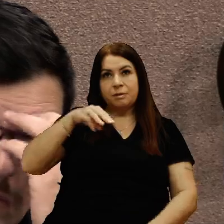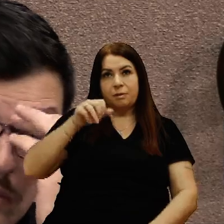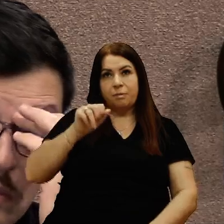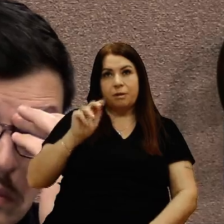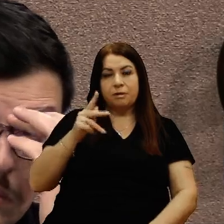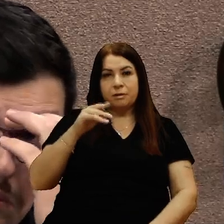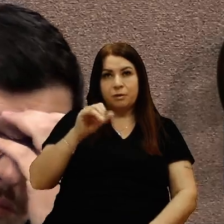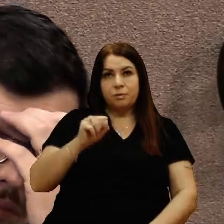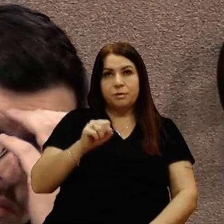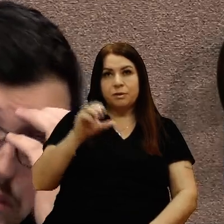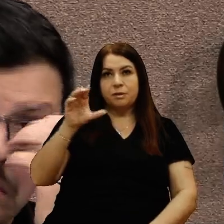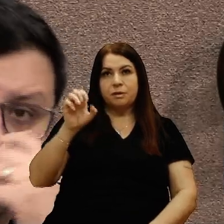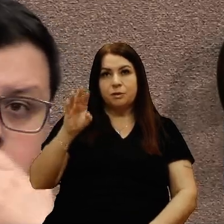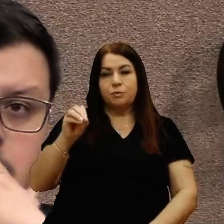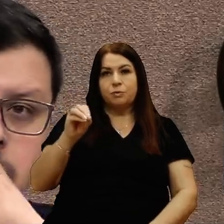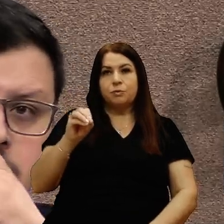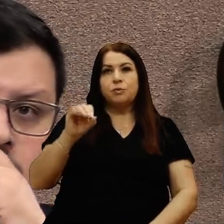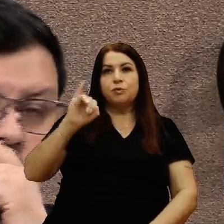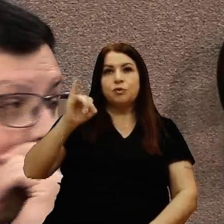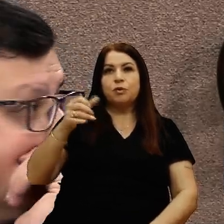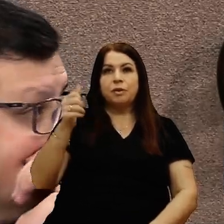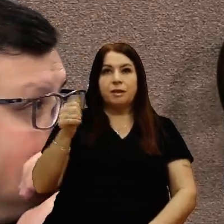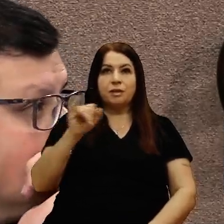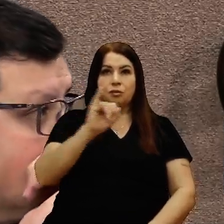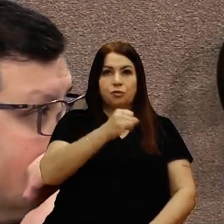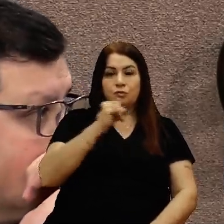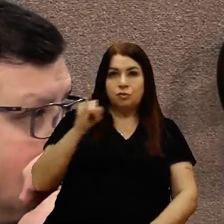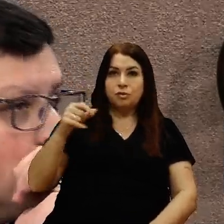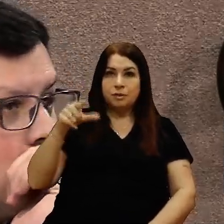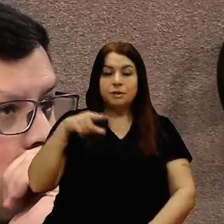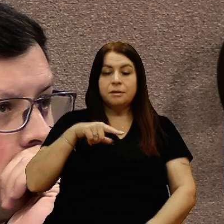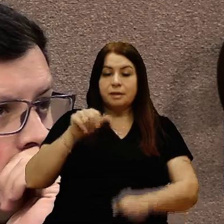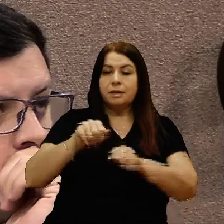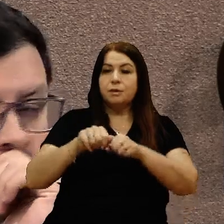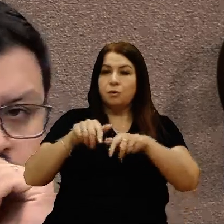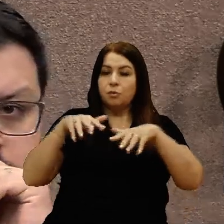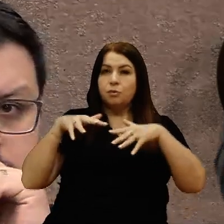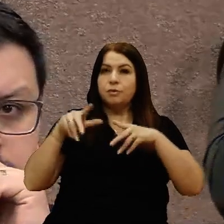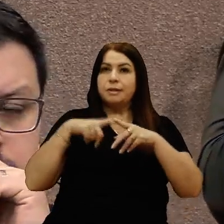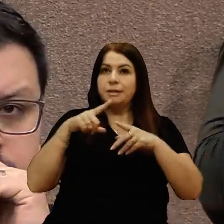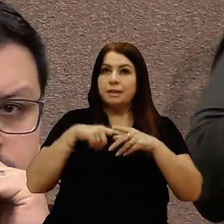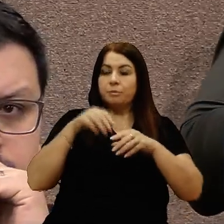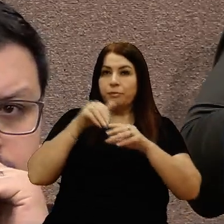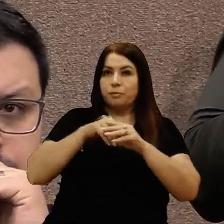Bernardi, CEO da Academia JA Jiu-Jitsu, que está aqui hoje no plenário. Hoje nós teremos